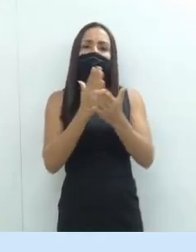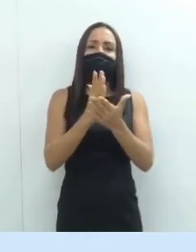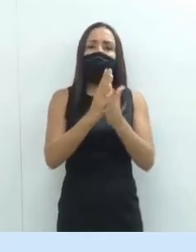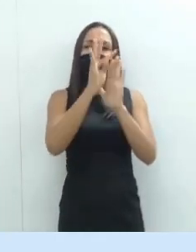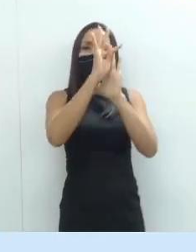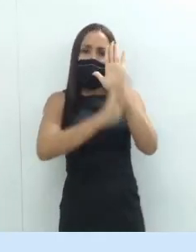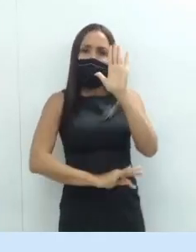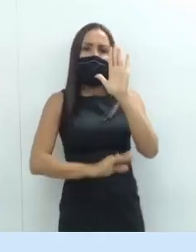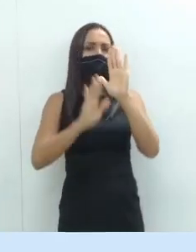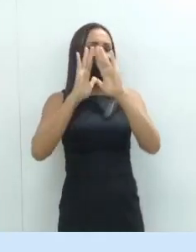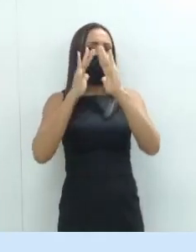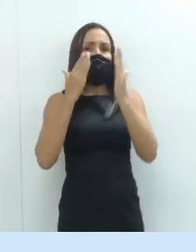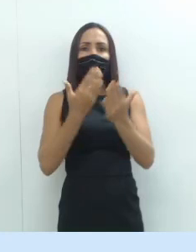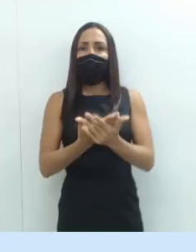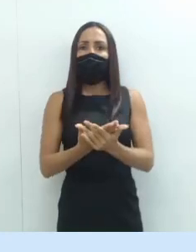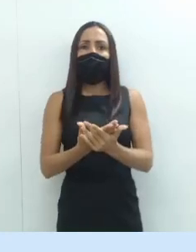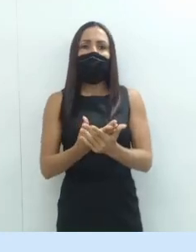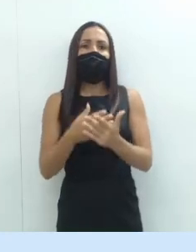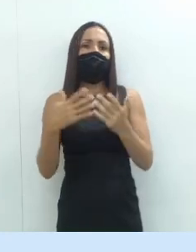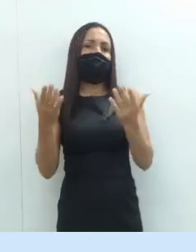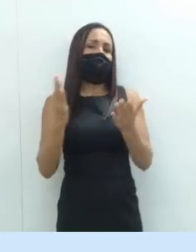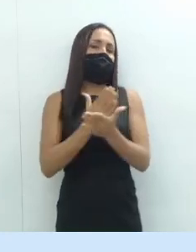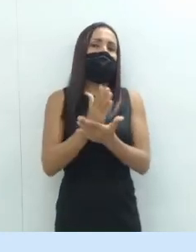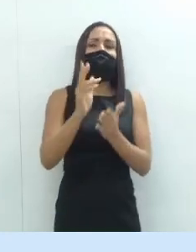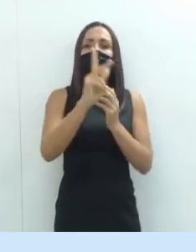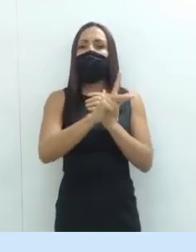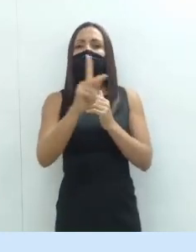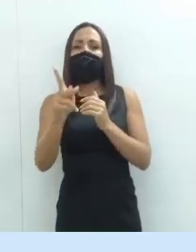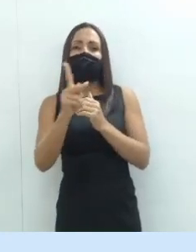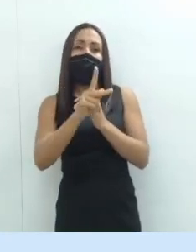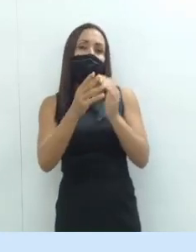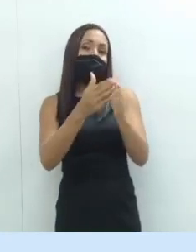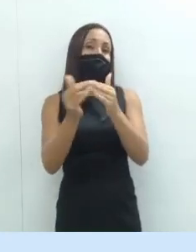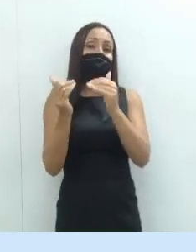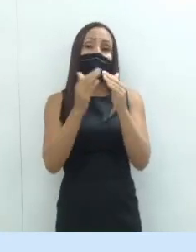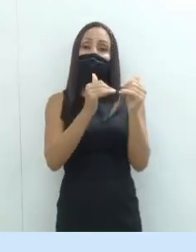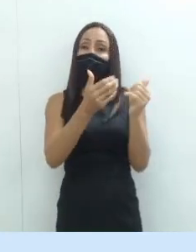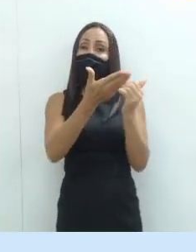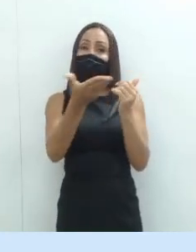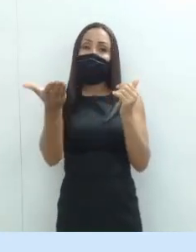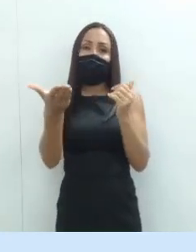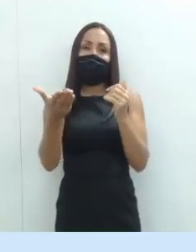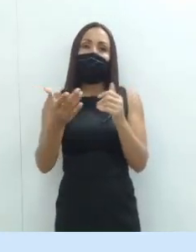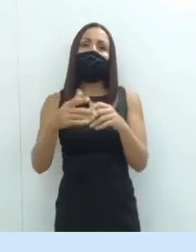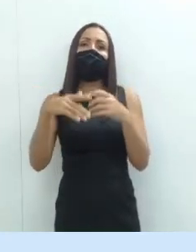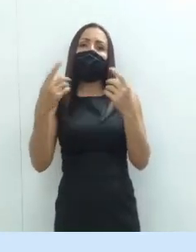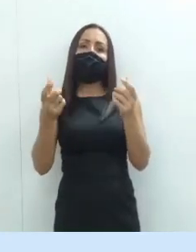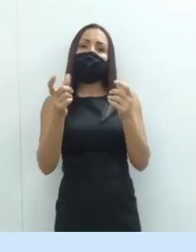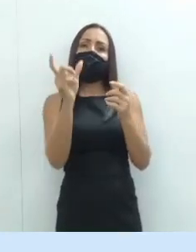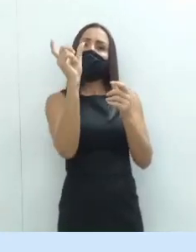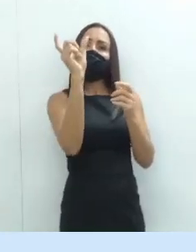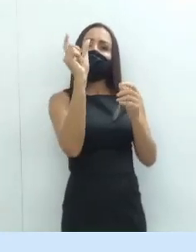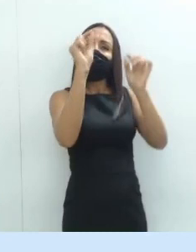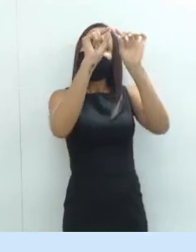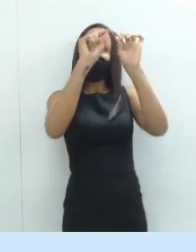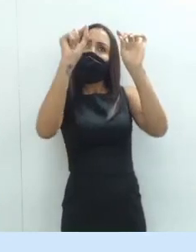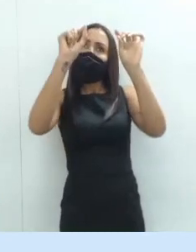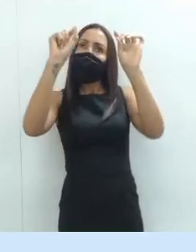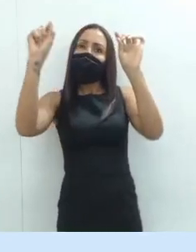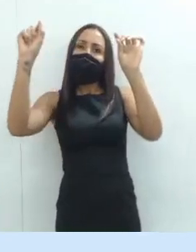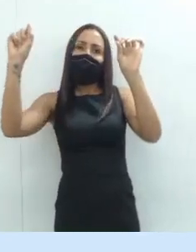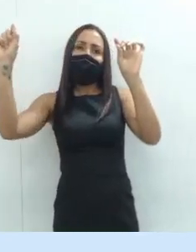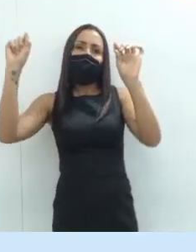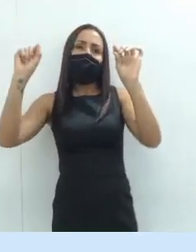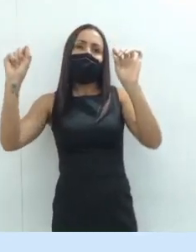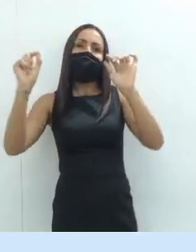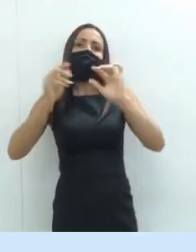texto da escola, né, que algum professor trabalhou com vocês. Vocês tentarem tirar dali do parágrafo, daquele